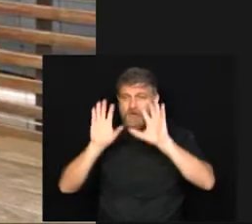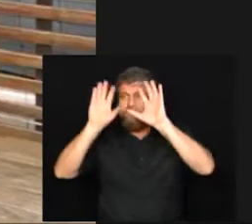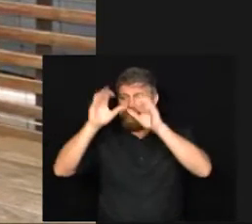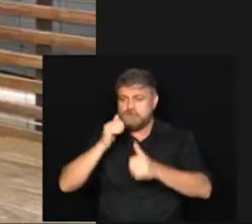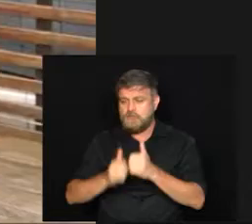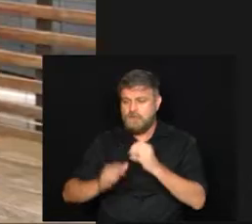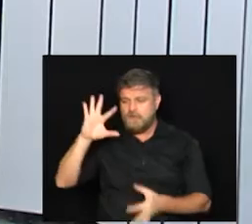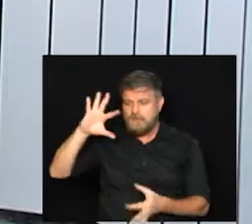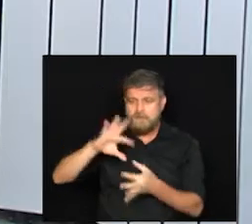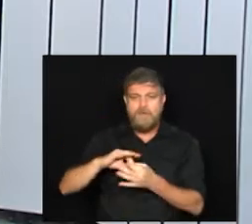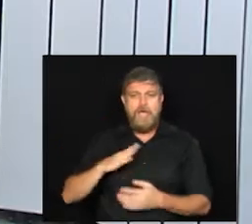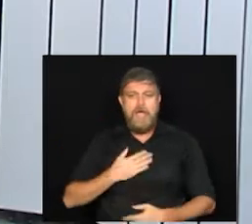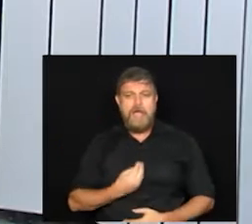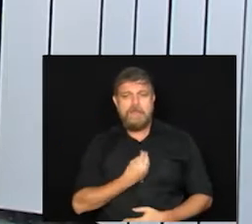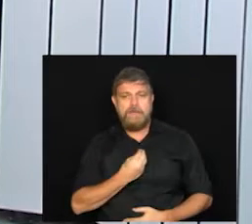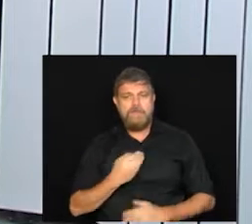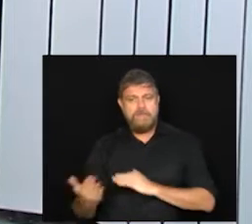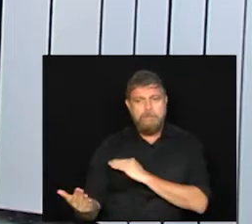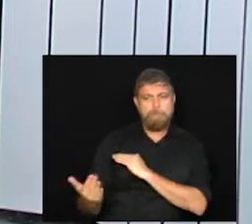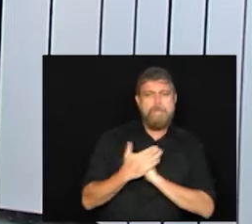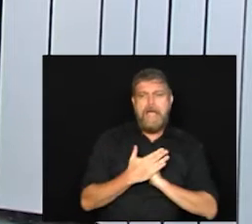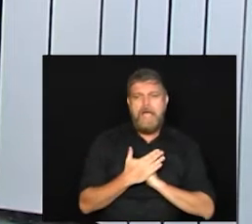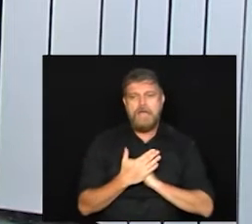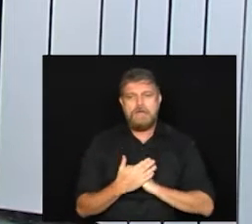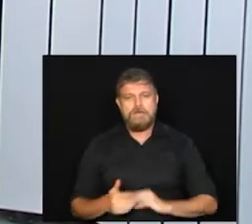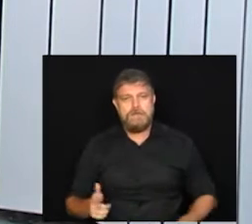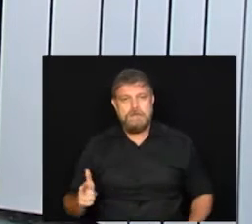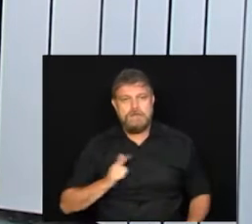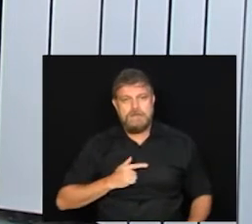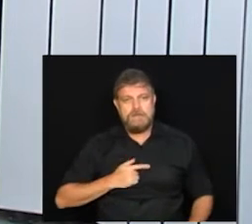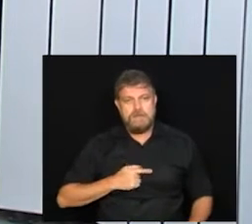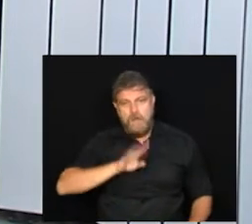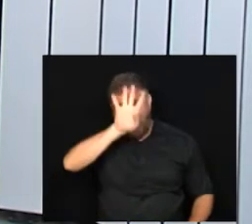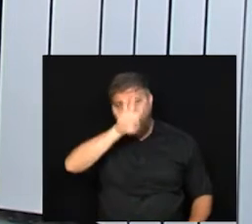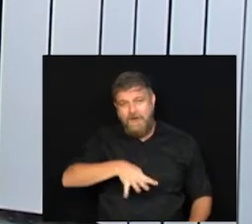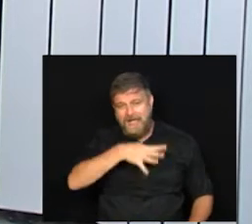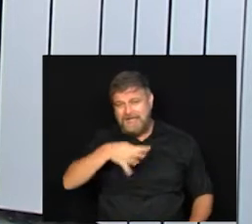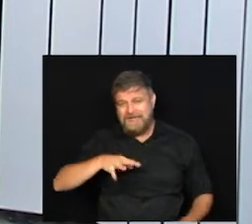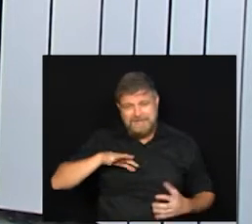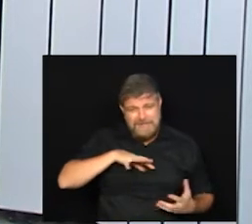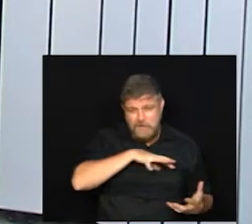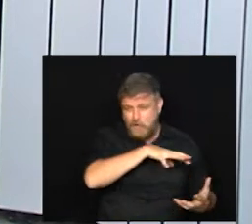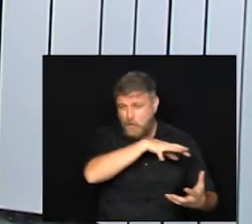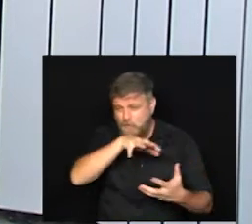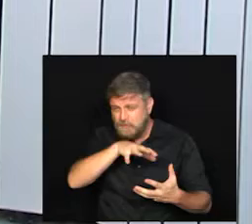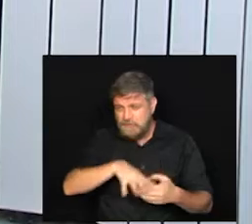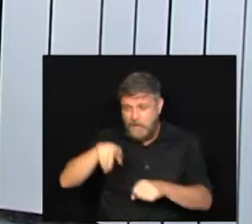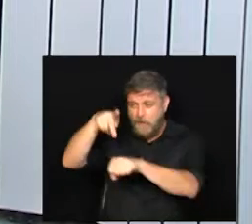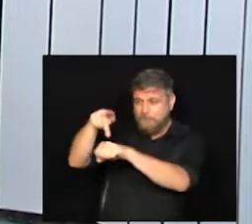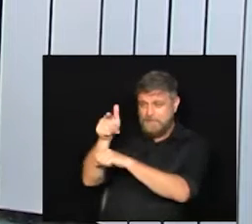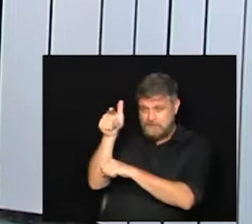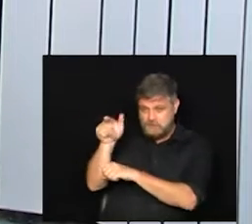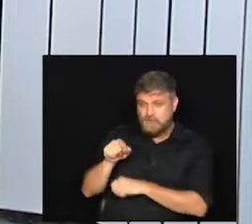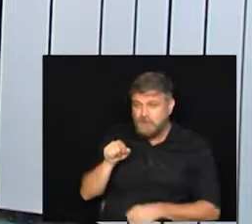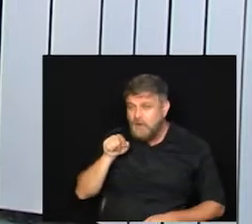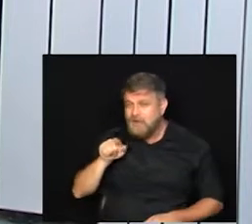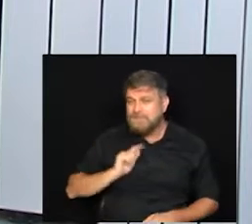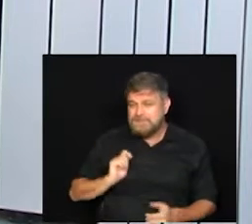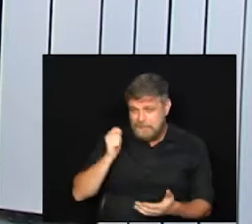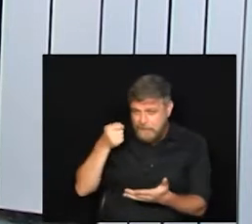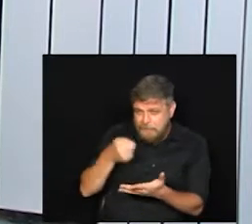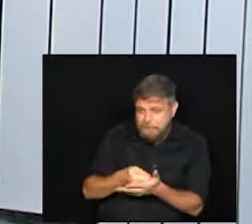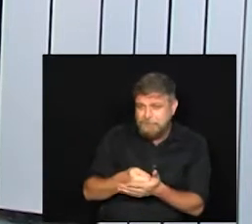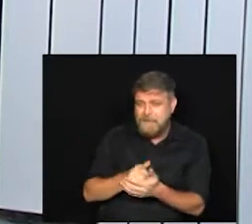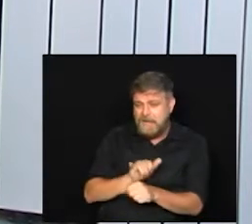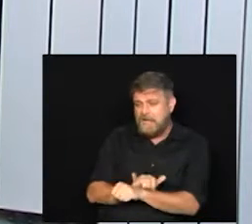proporcionado. Existe um calendário mundial, você pode disputar torneio fora do Brasil e aí você que tem que custear